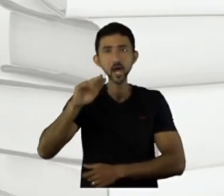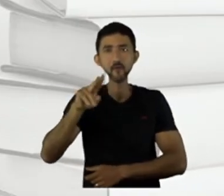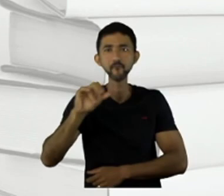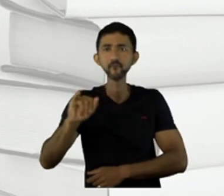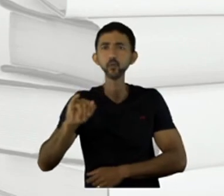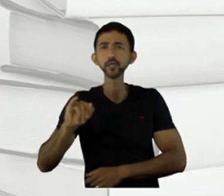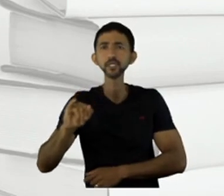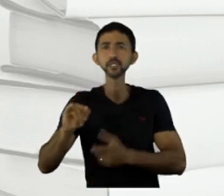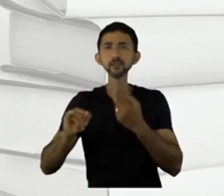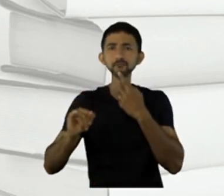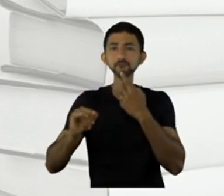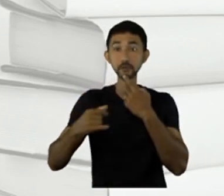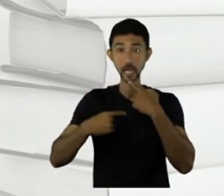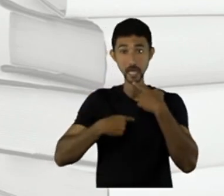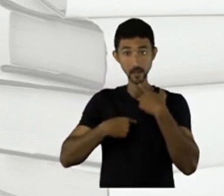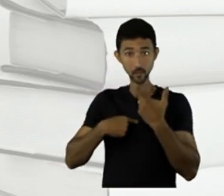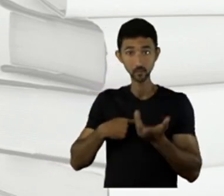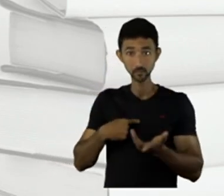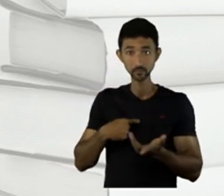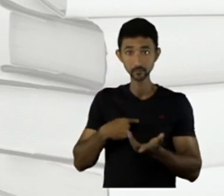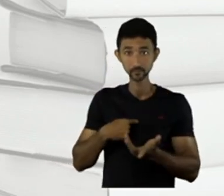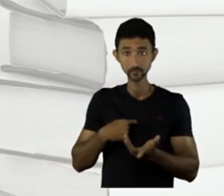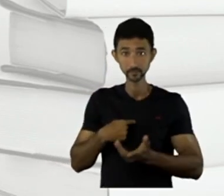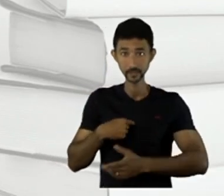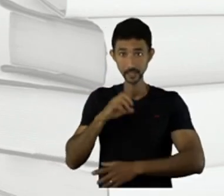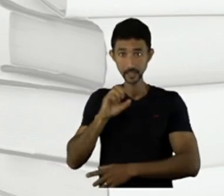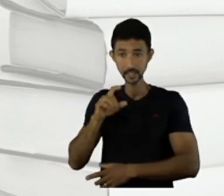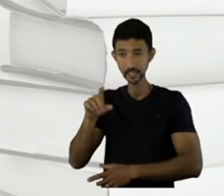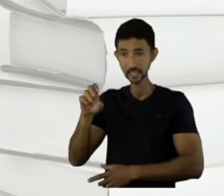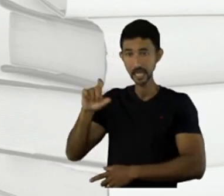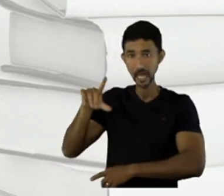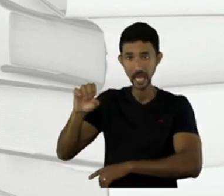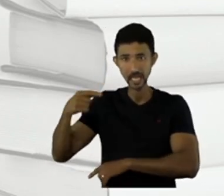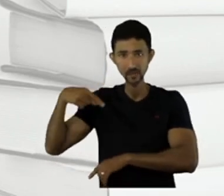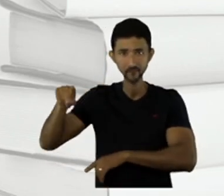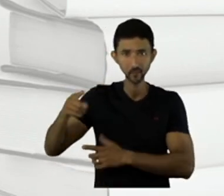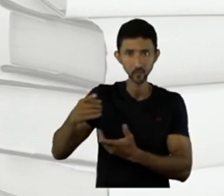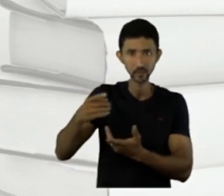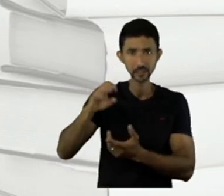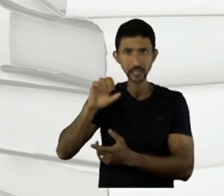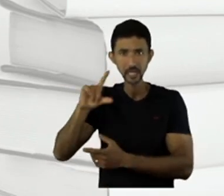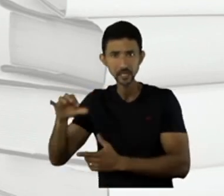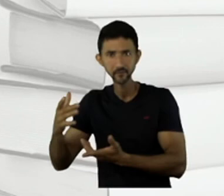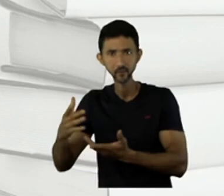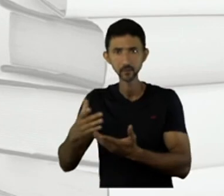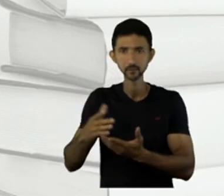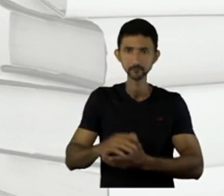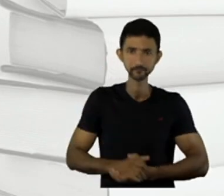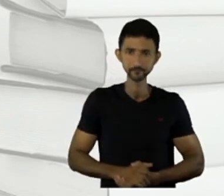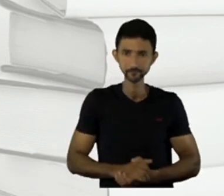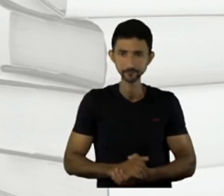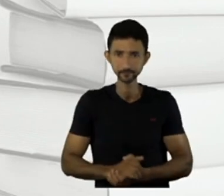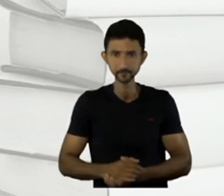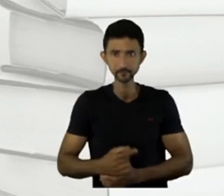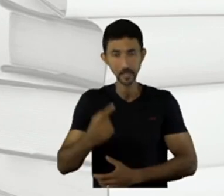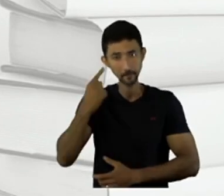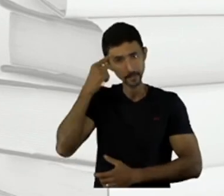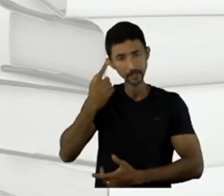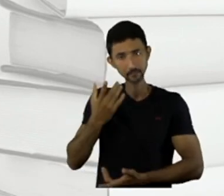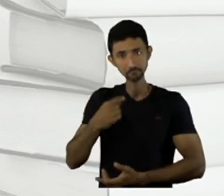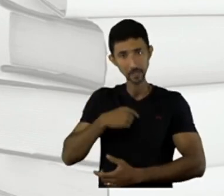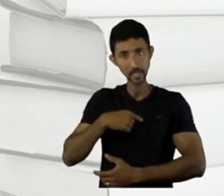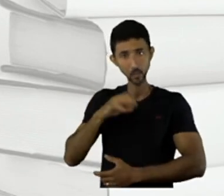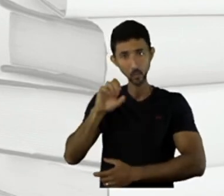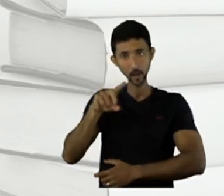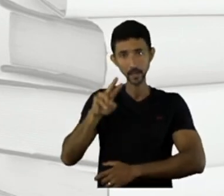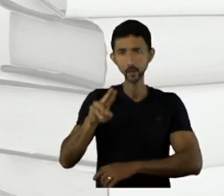só pode ser o eu. Você não fala ele fui, tu fui. O fui já dá a ideia do